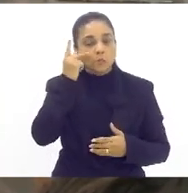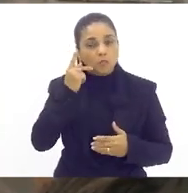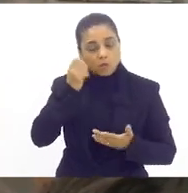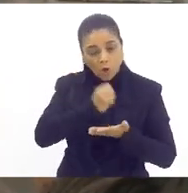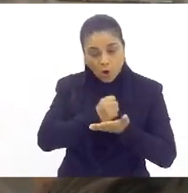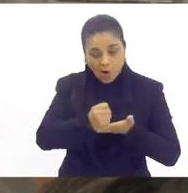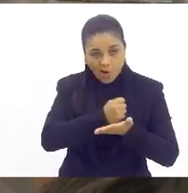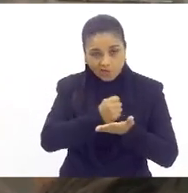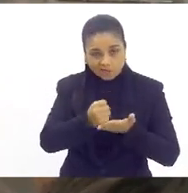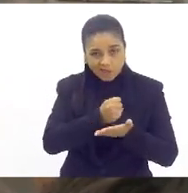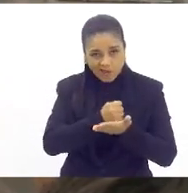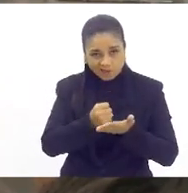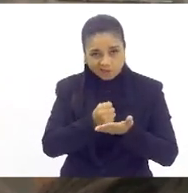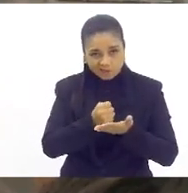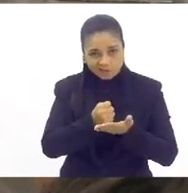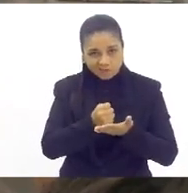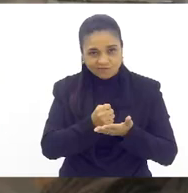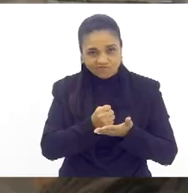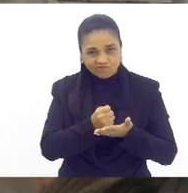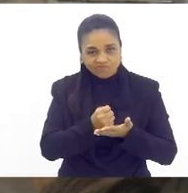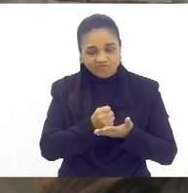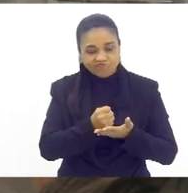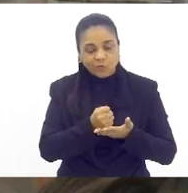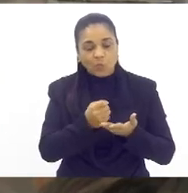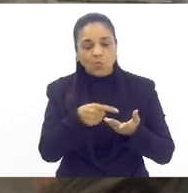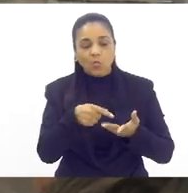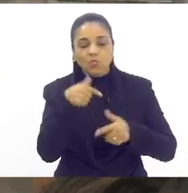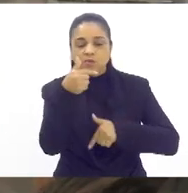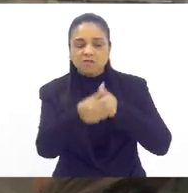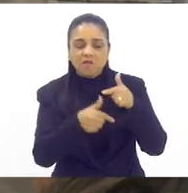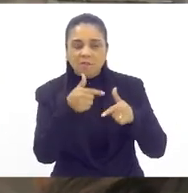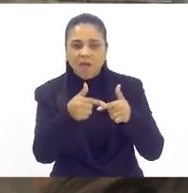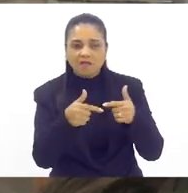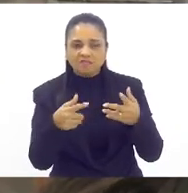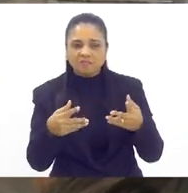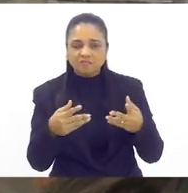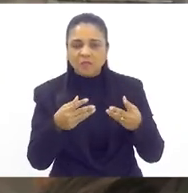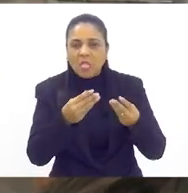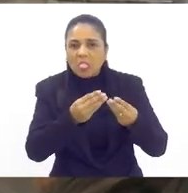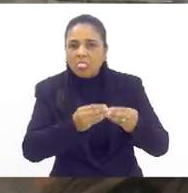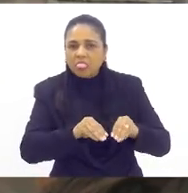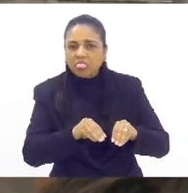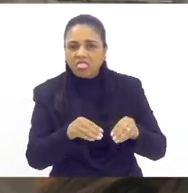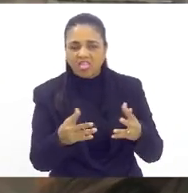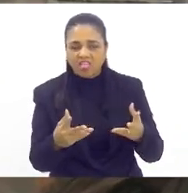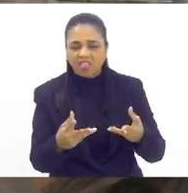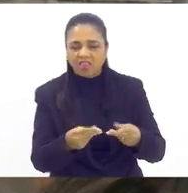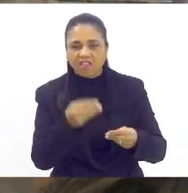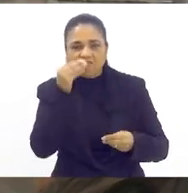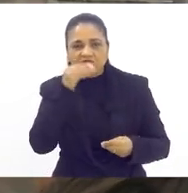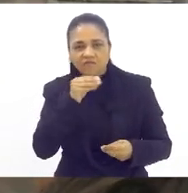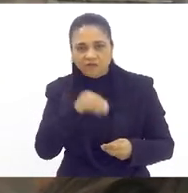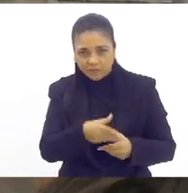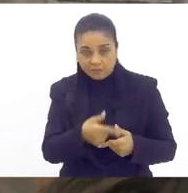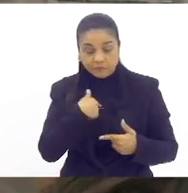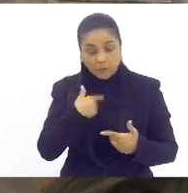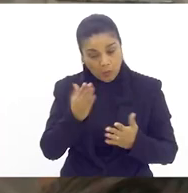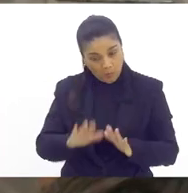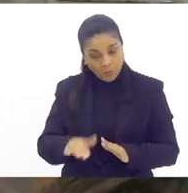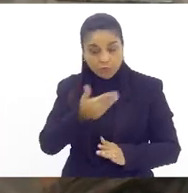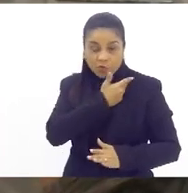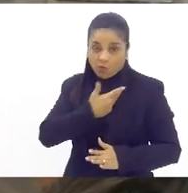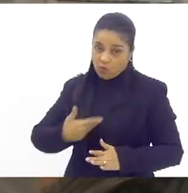ela precariza a condição do trabalhador só que esses governos